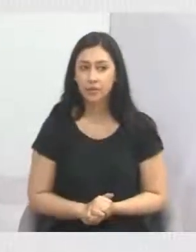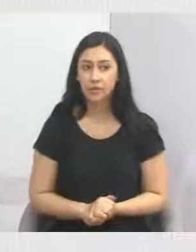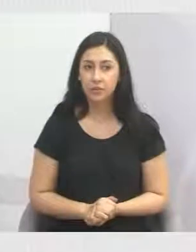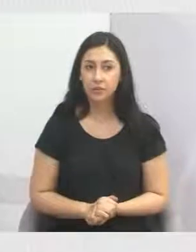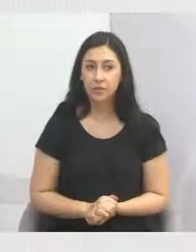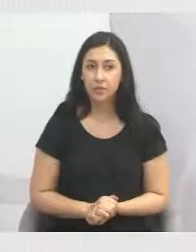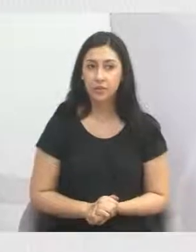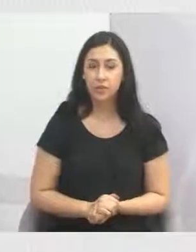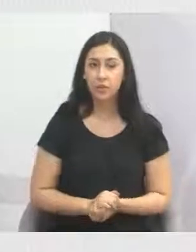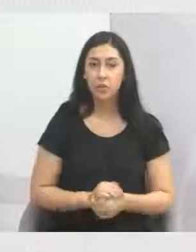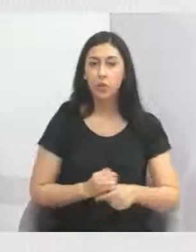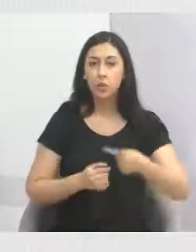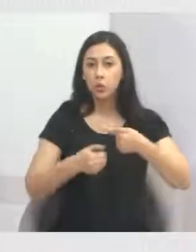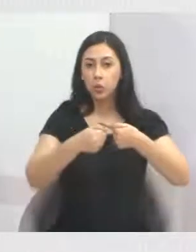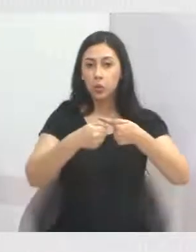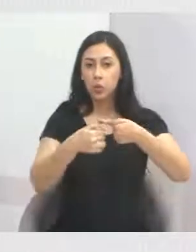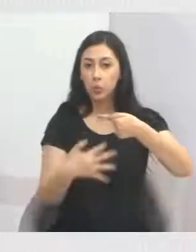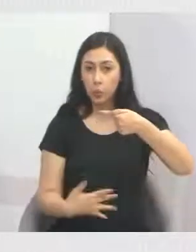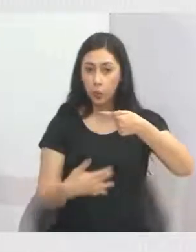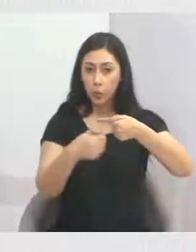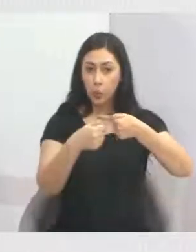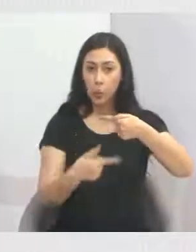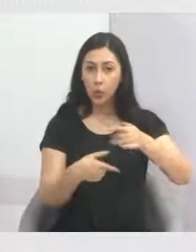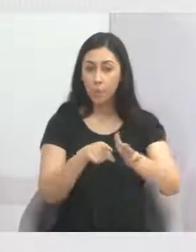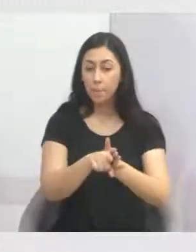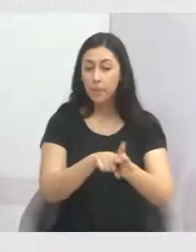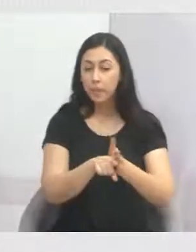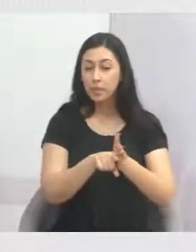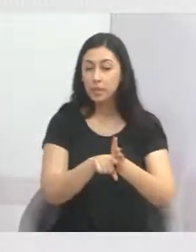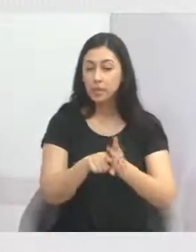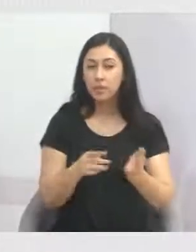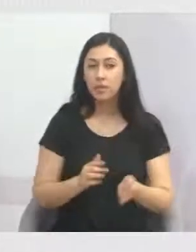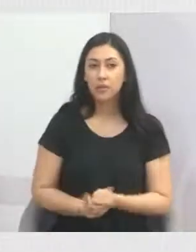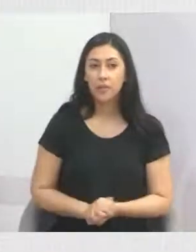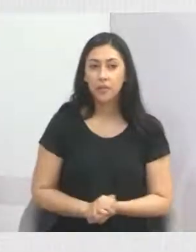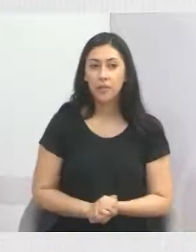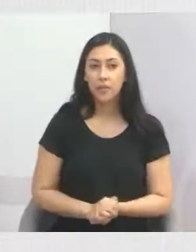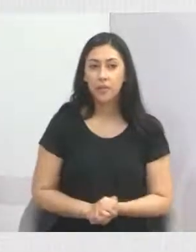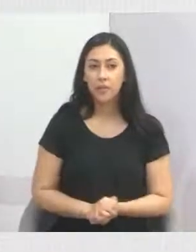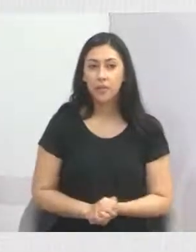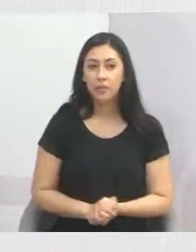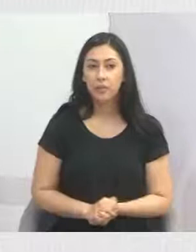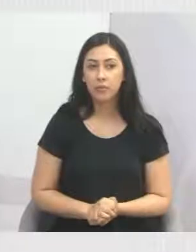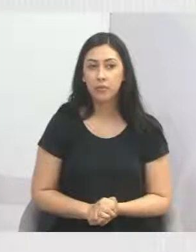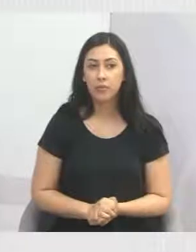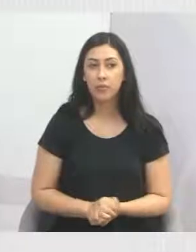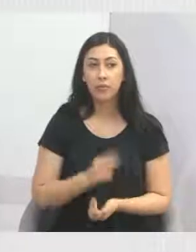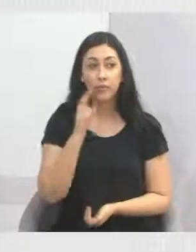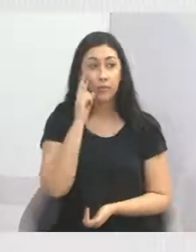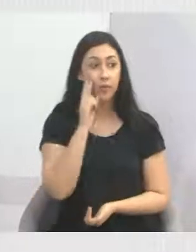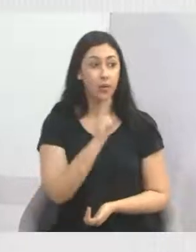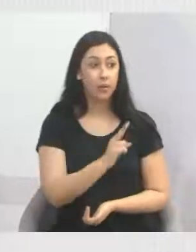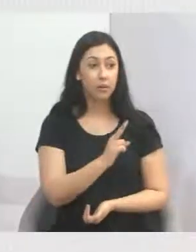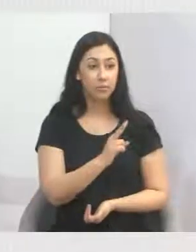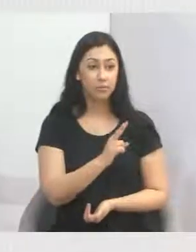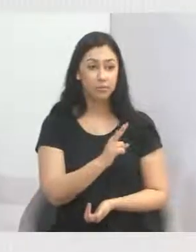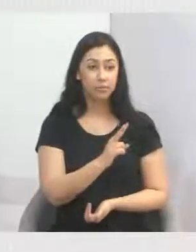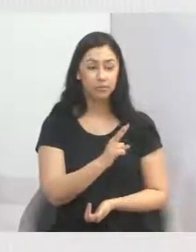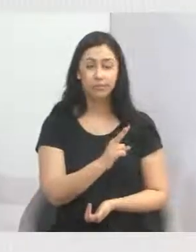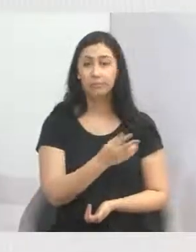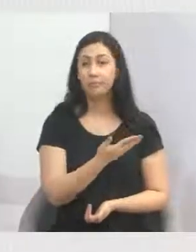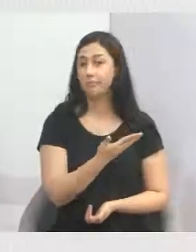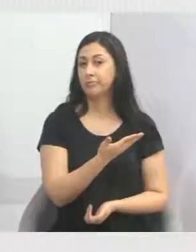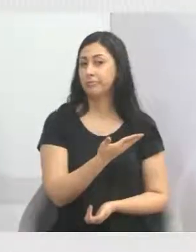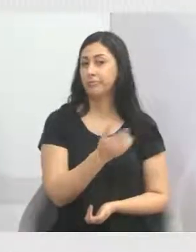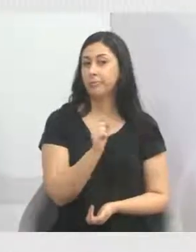Google. Pede lá no Google o endereço. Aonde você pedir endereço, o Brasil inteiro está vendo